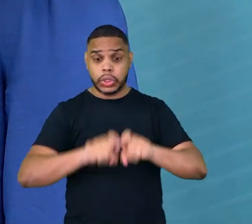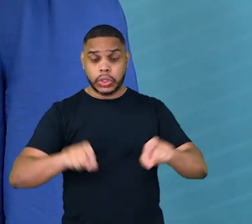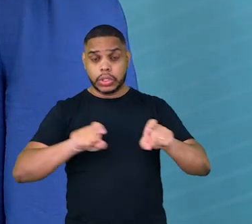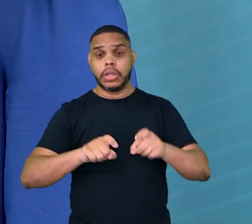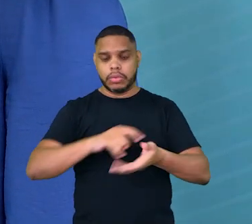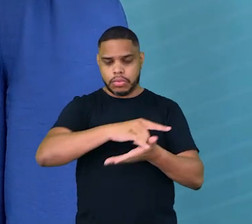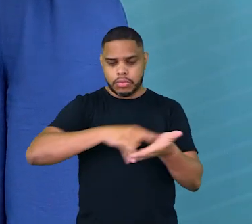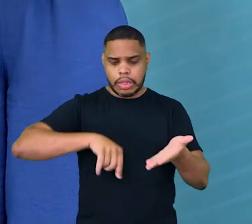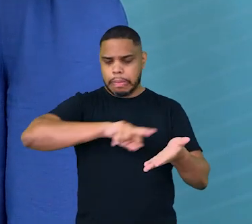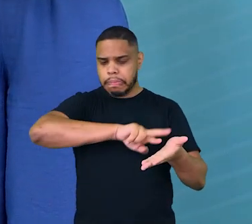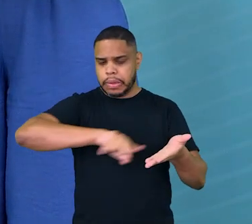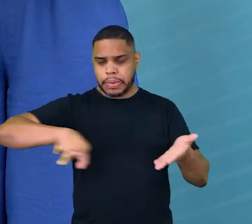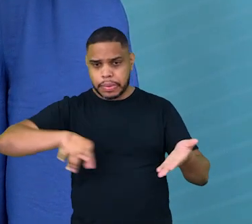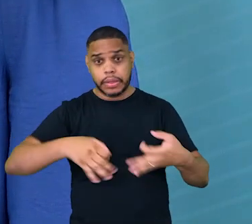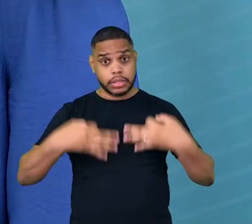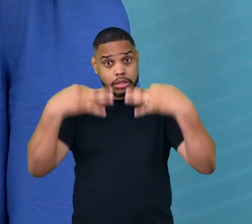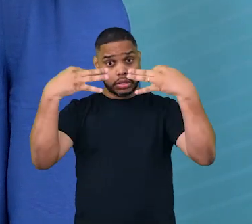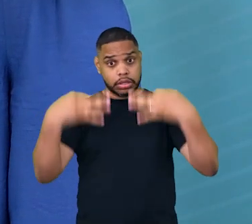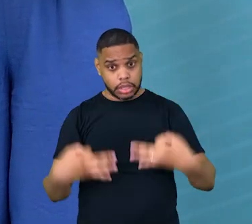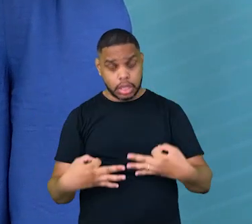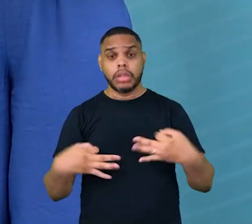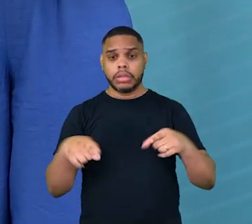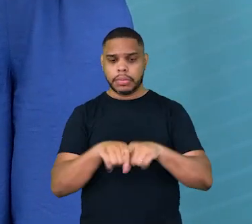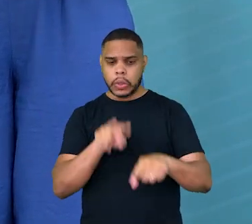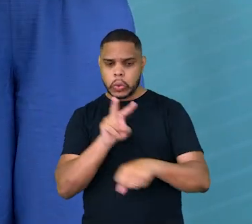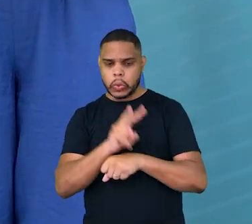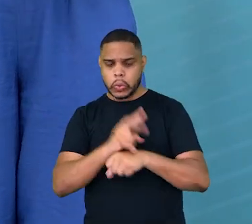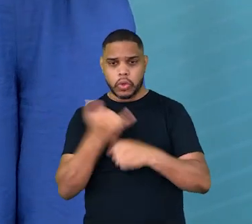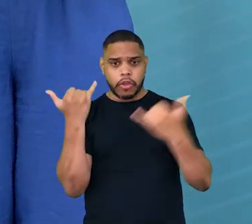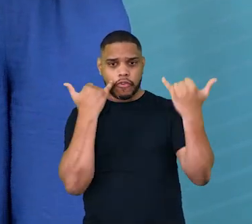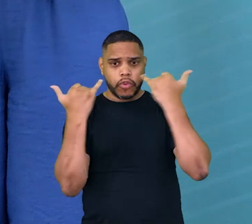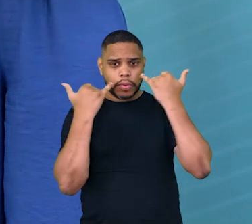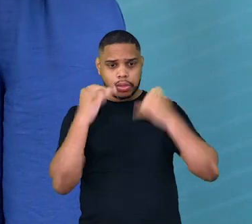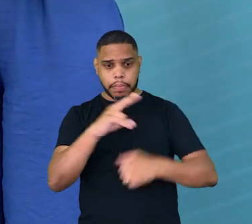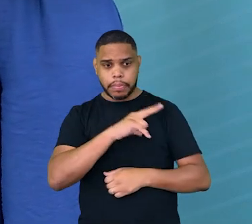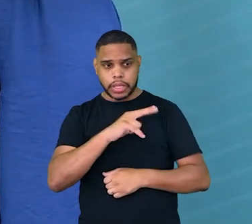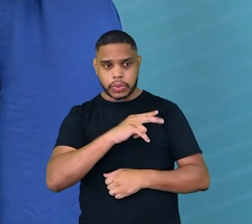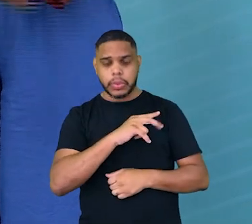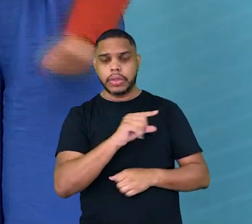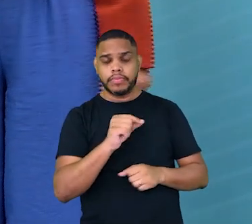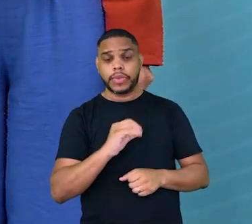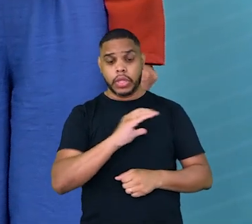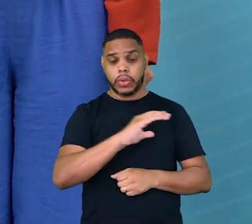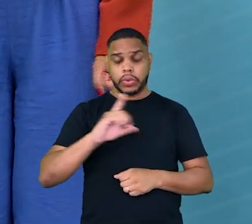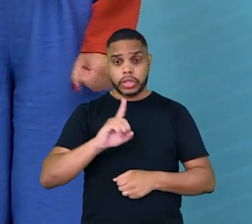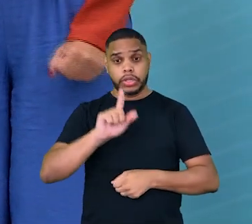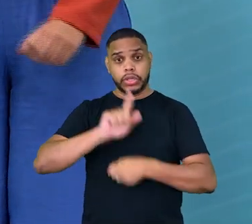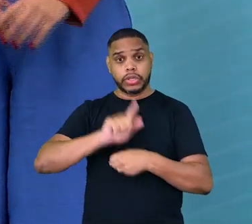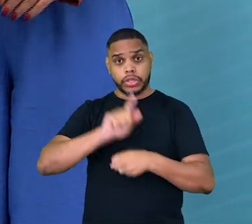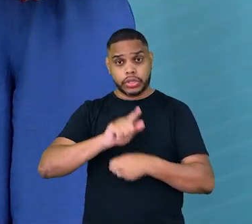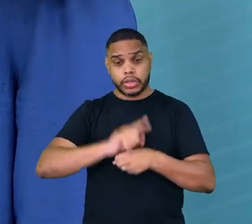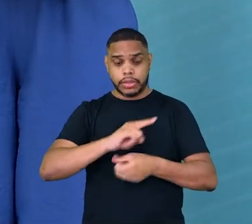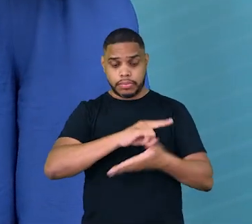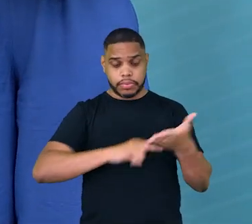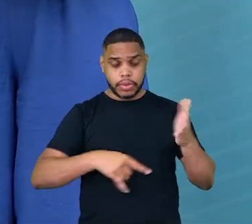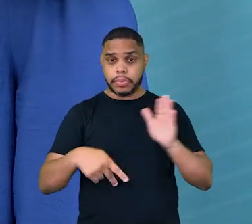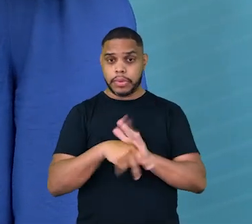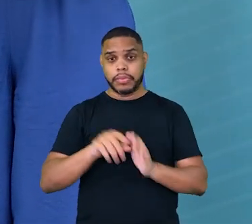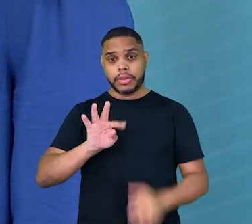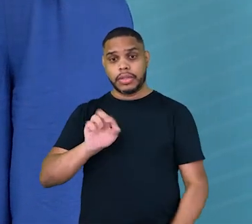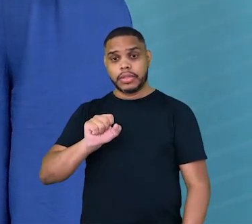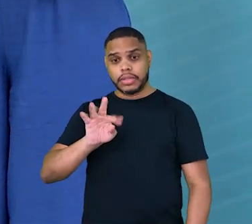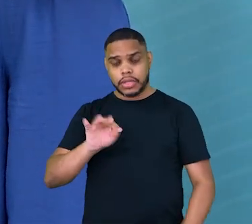de documentos seja feita de forma correta e com preservação de informações pessoais, a Coordenadoria de Gestão Documental do